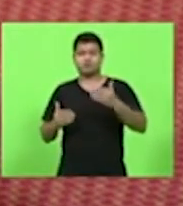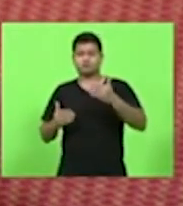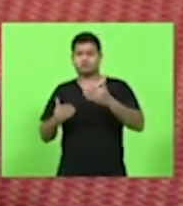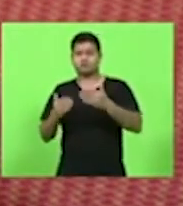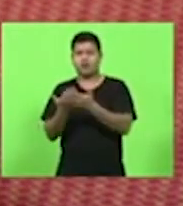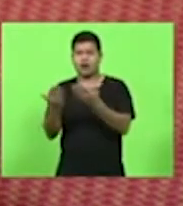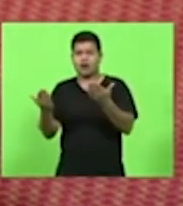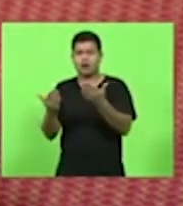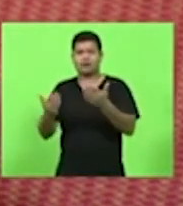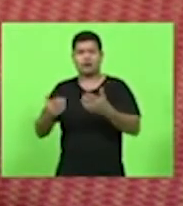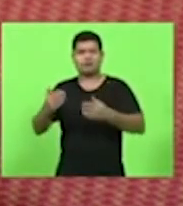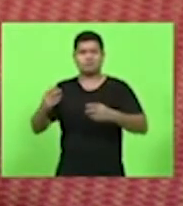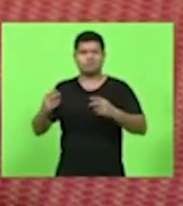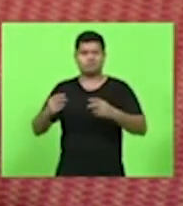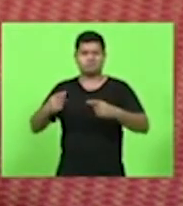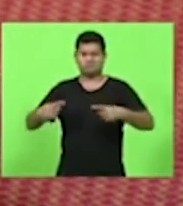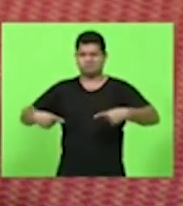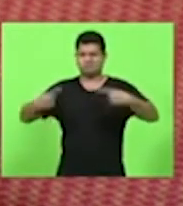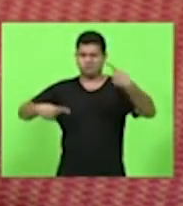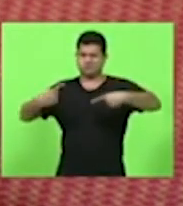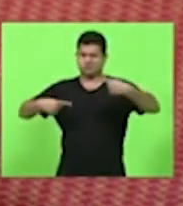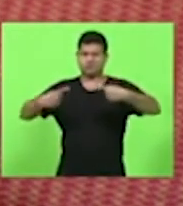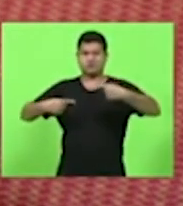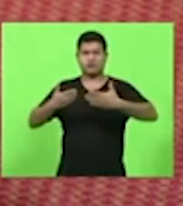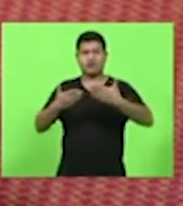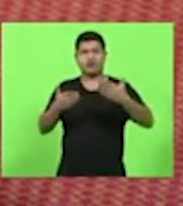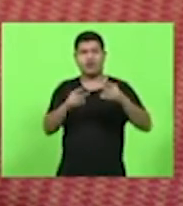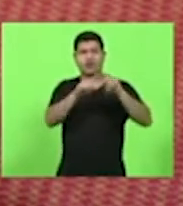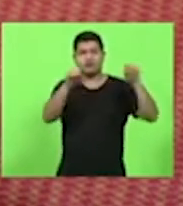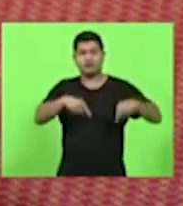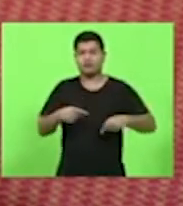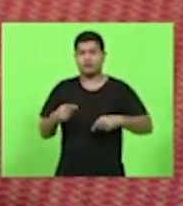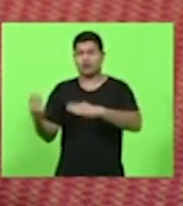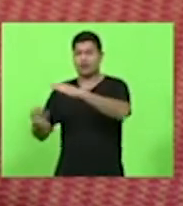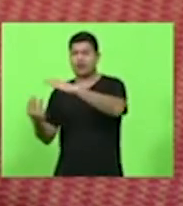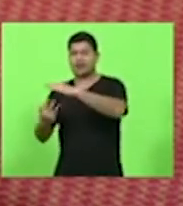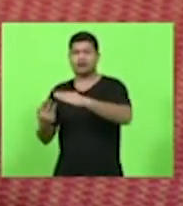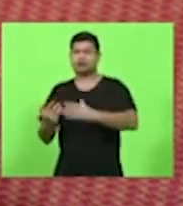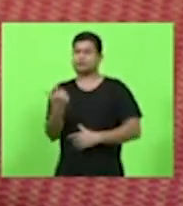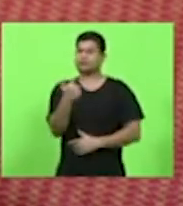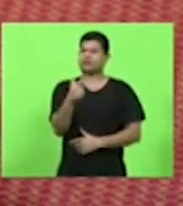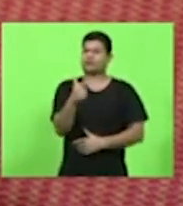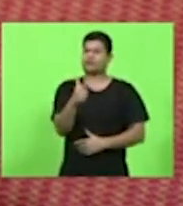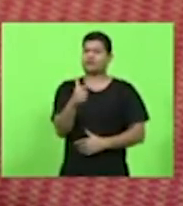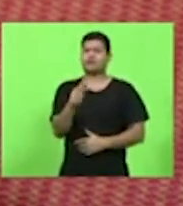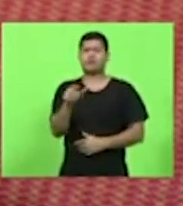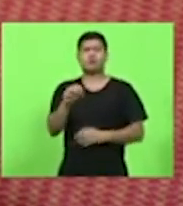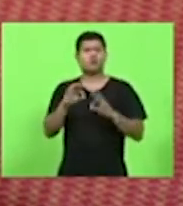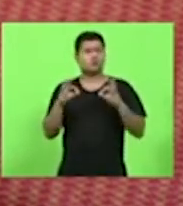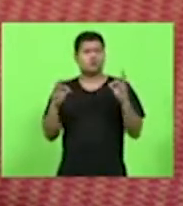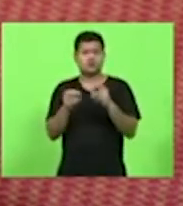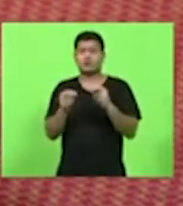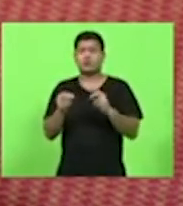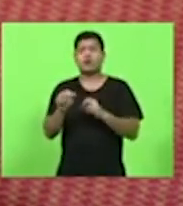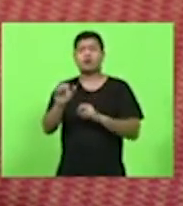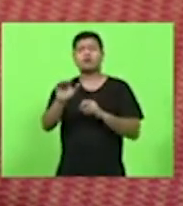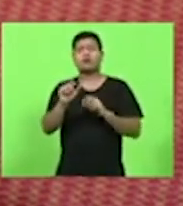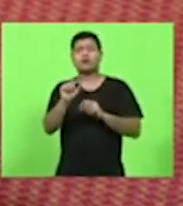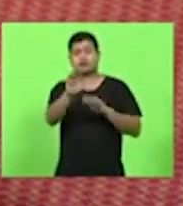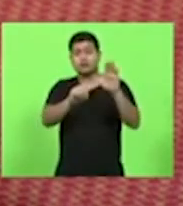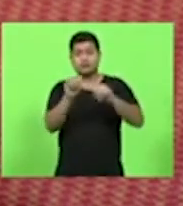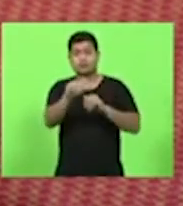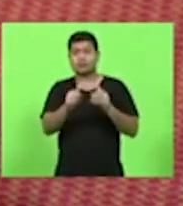concursados e os temporários nós somos todos favoráveis ao chamamento dos concursados